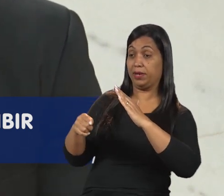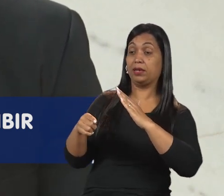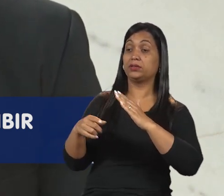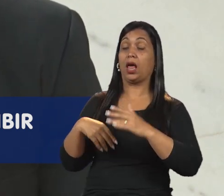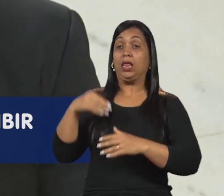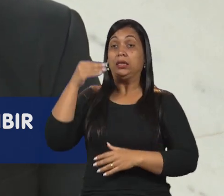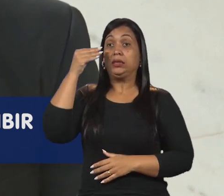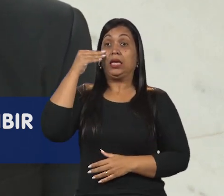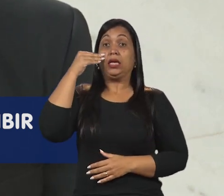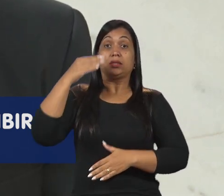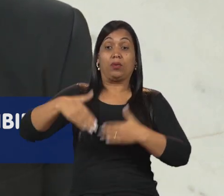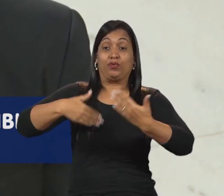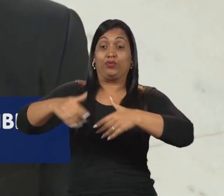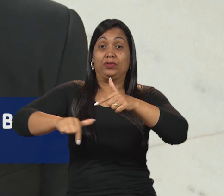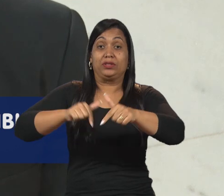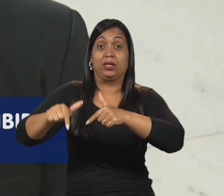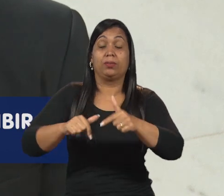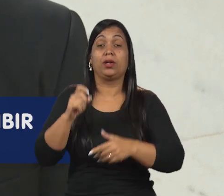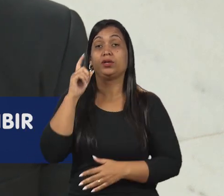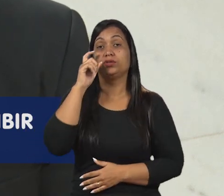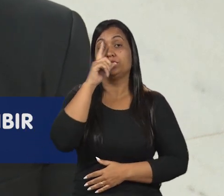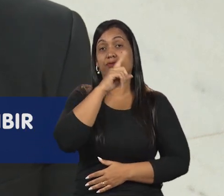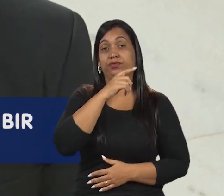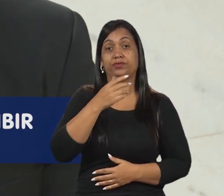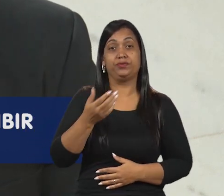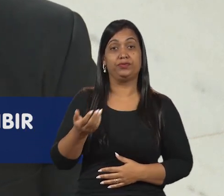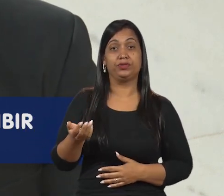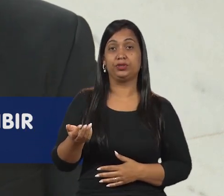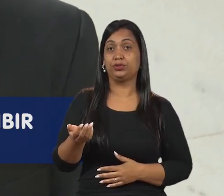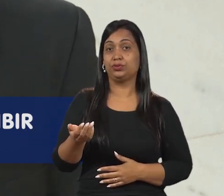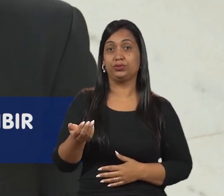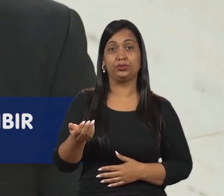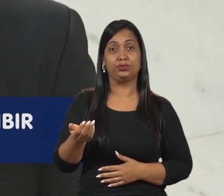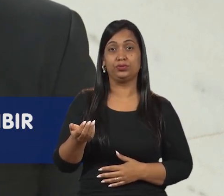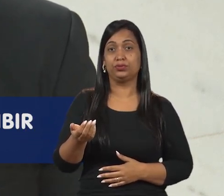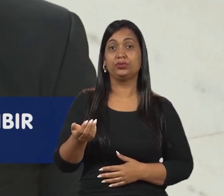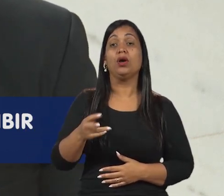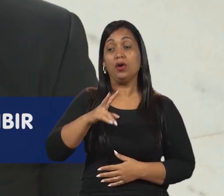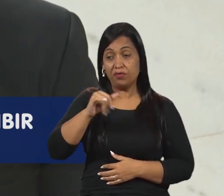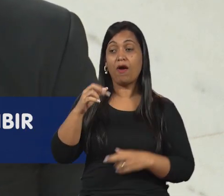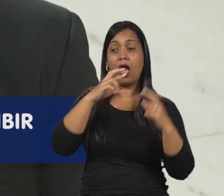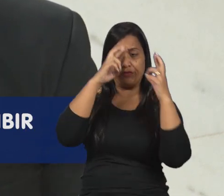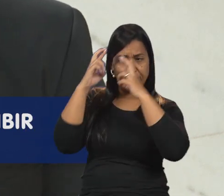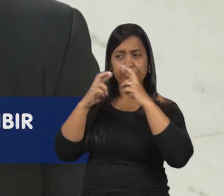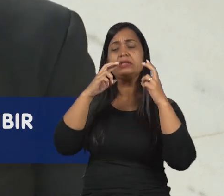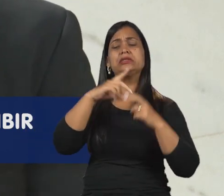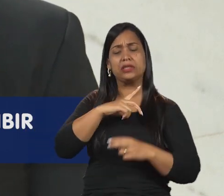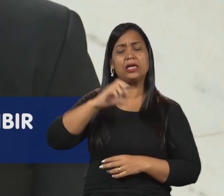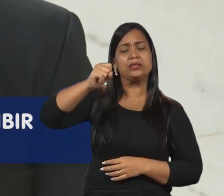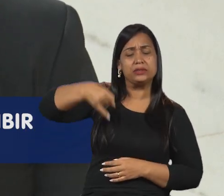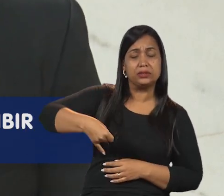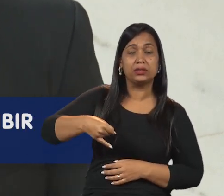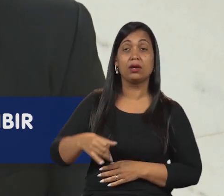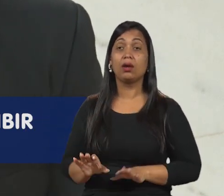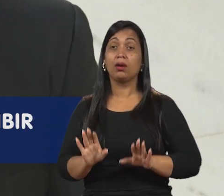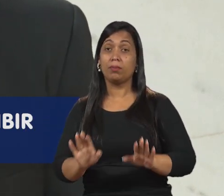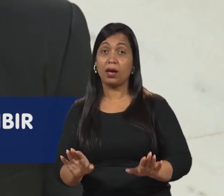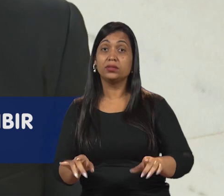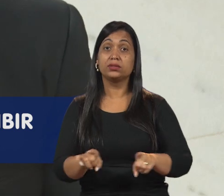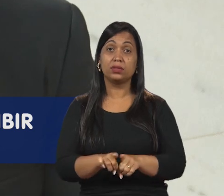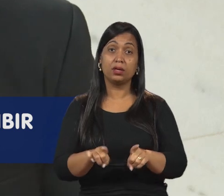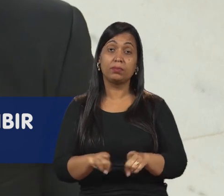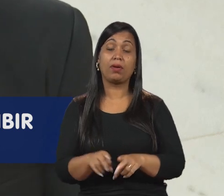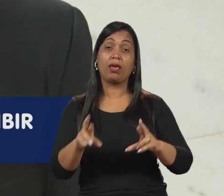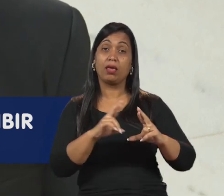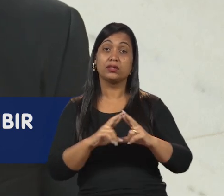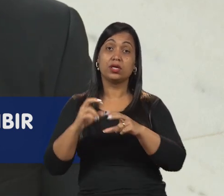empreender hoje em dia, dificilmente vai passar sem uma fiscalização do município. Em contrapartida, essas reciclagens, a gente